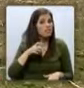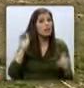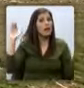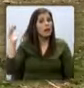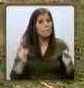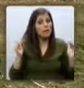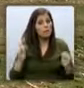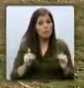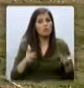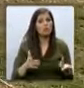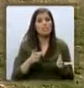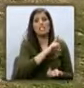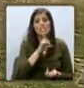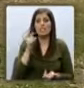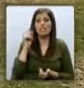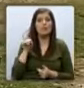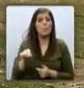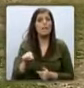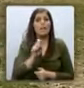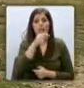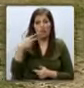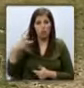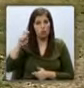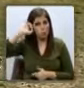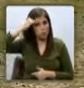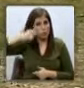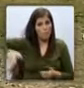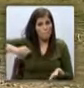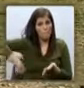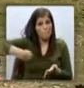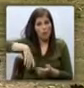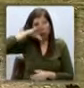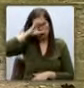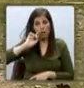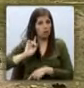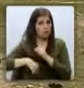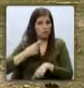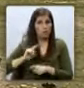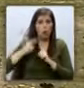fatura dos 600.000 € de prejuízos pagos pelo Estado todos os anos